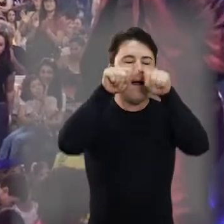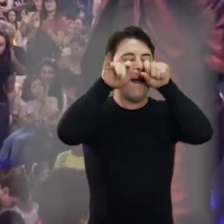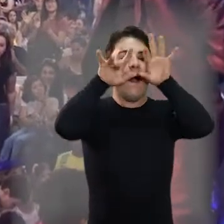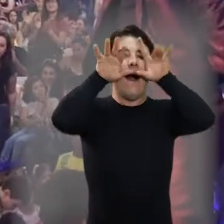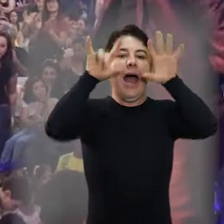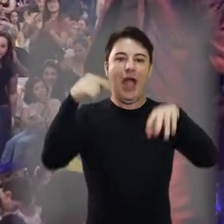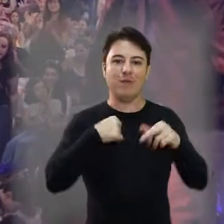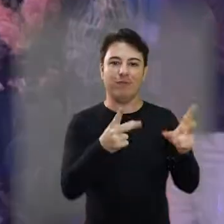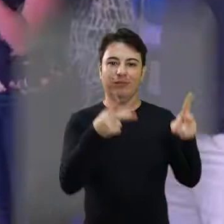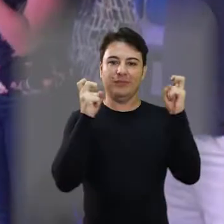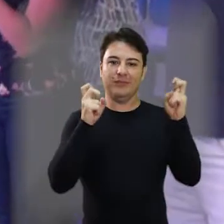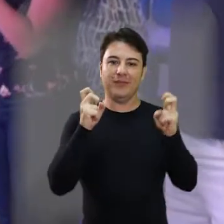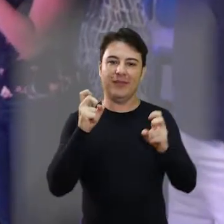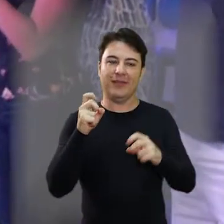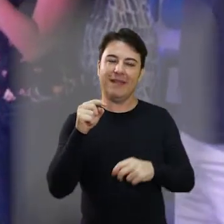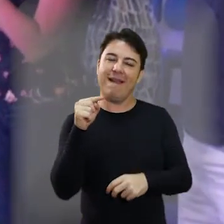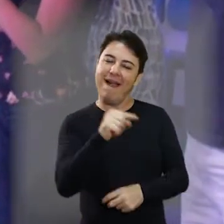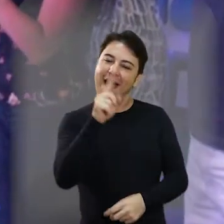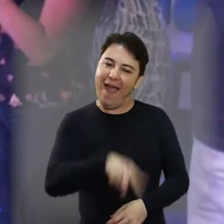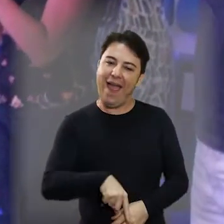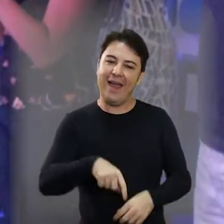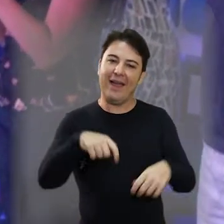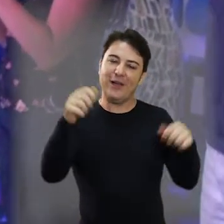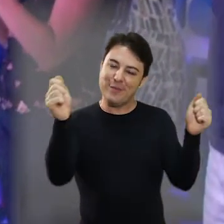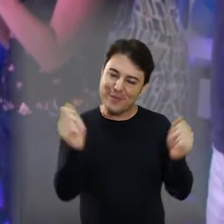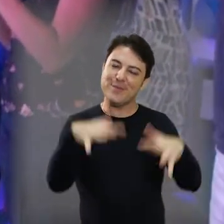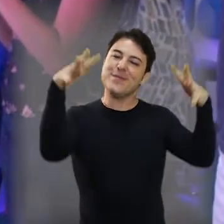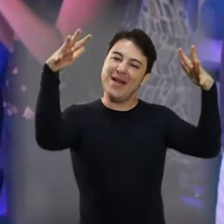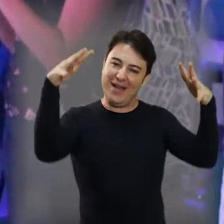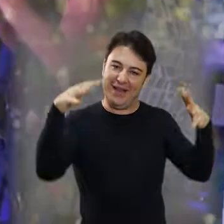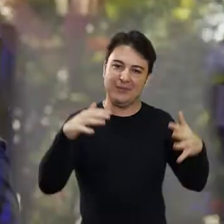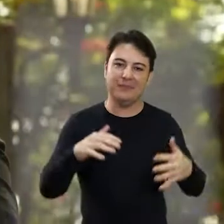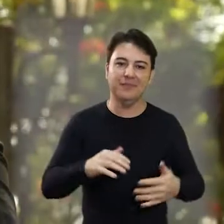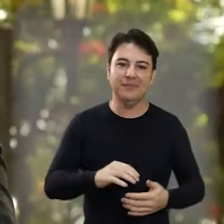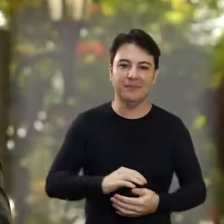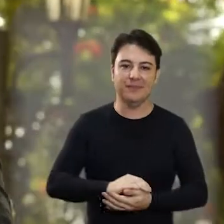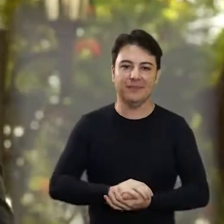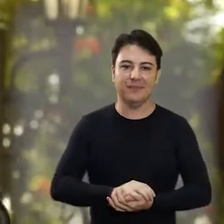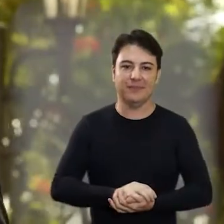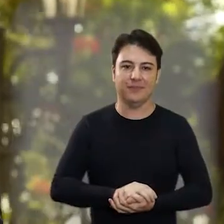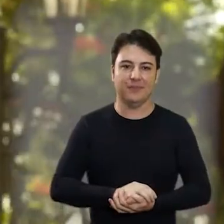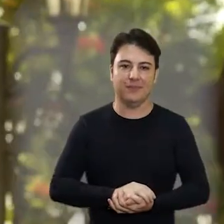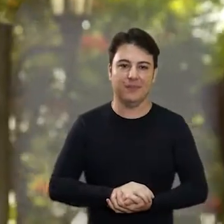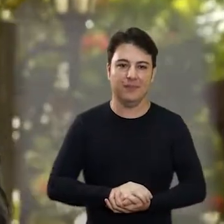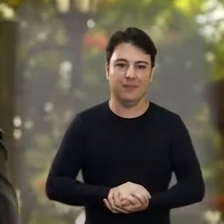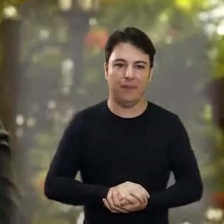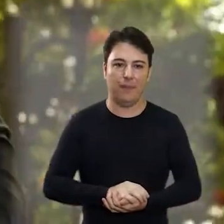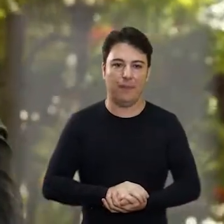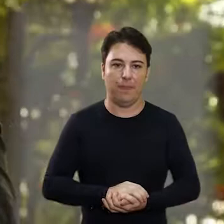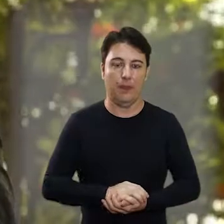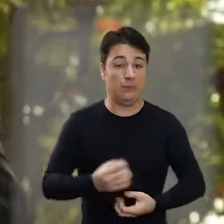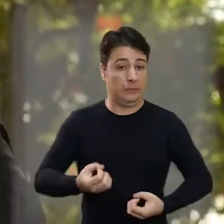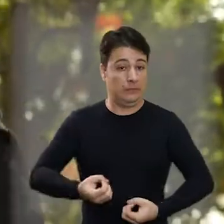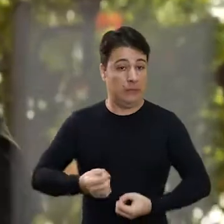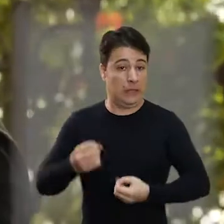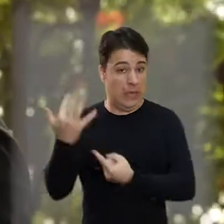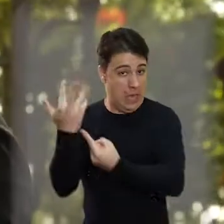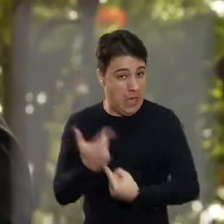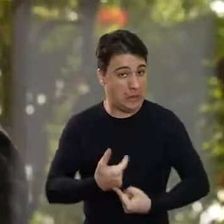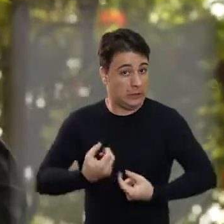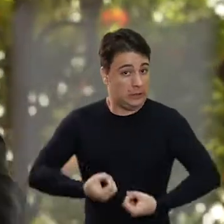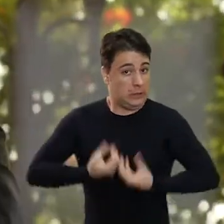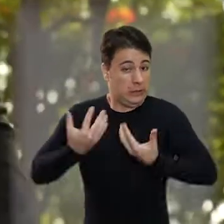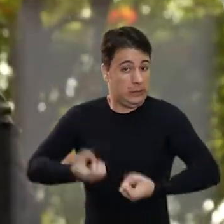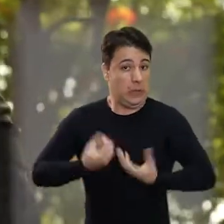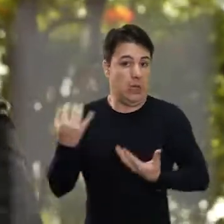que isso. A forma de expressão artística, ela é muito importante. Por quê?